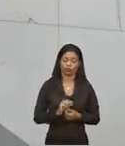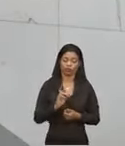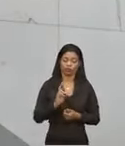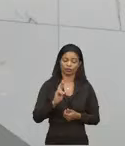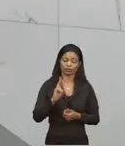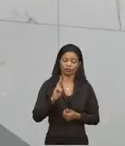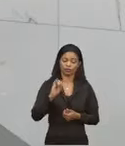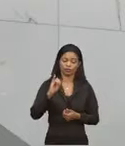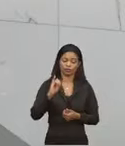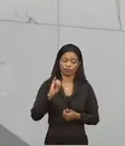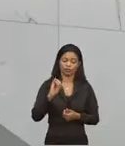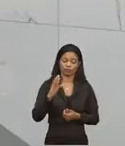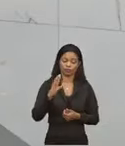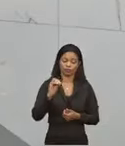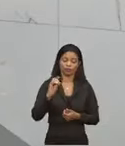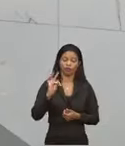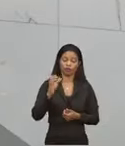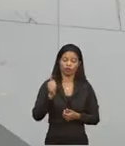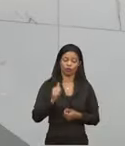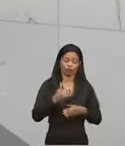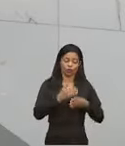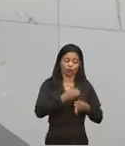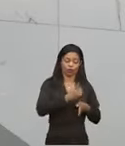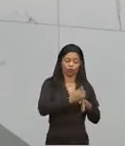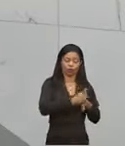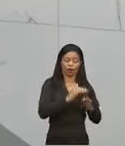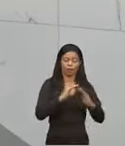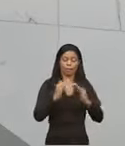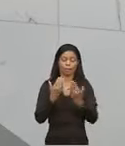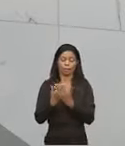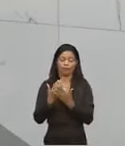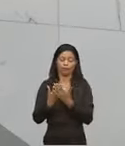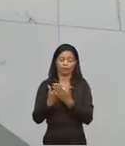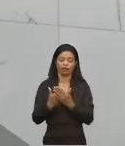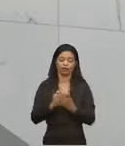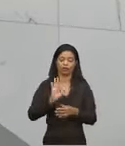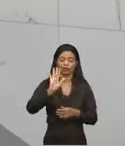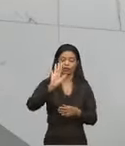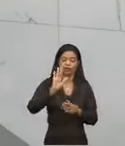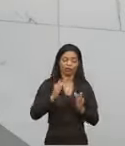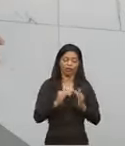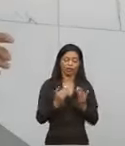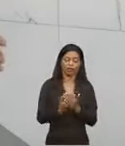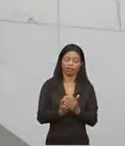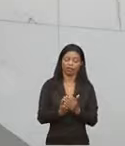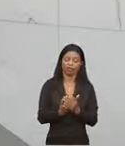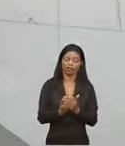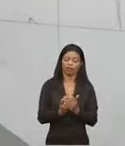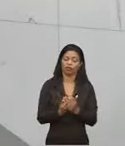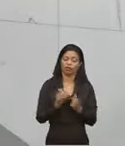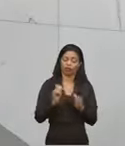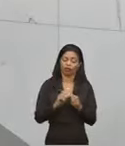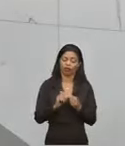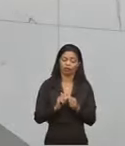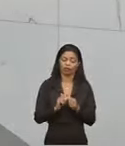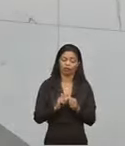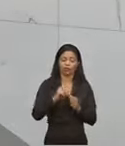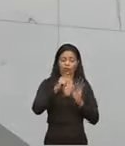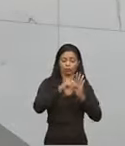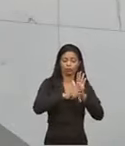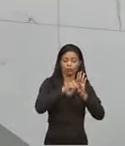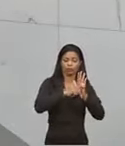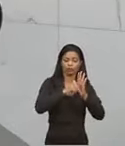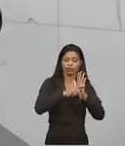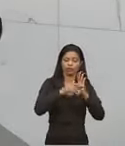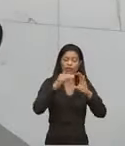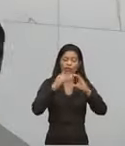a construção da escola lá na frente do Luiz Rogério, na Ebracê. Fizemos um projeto, amiamos até